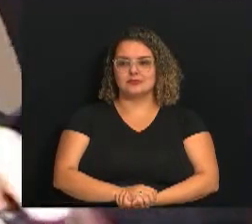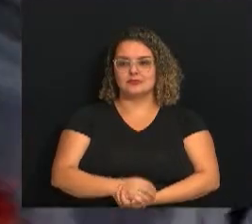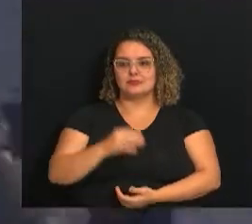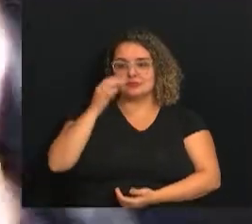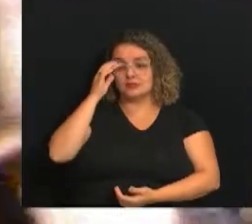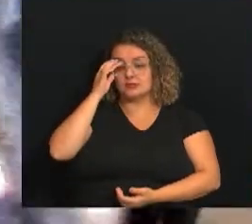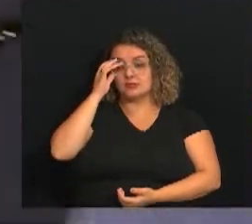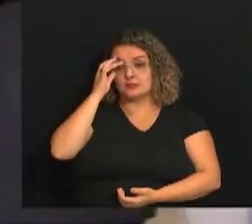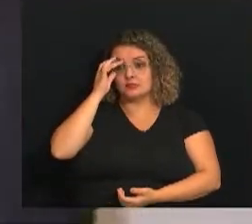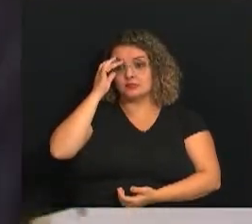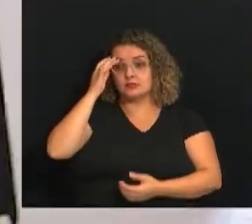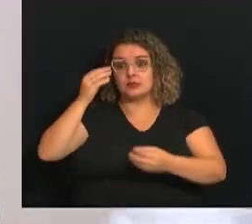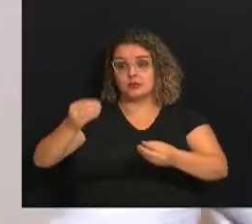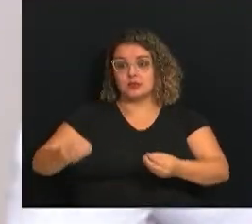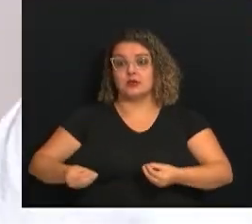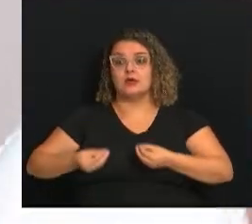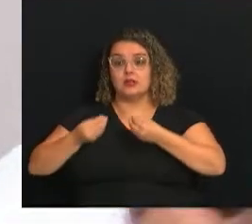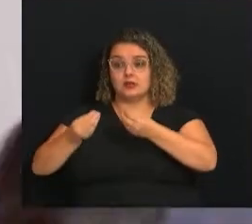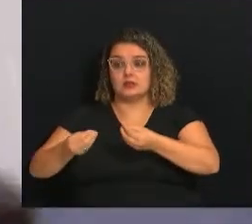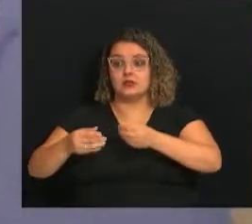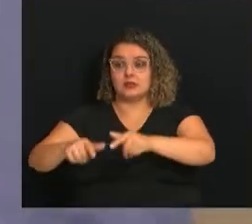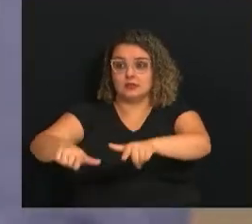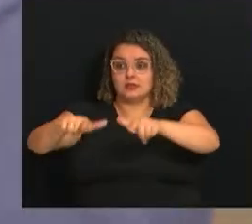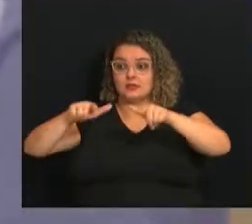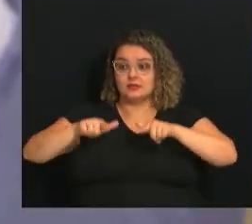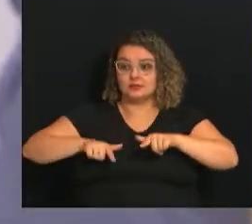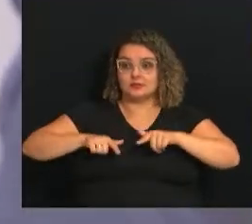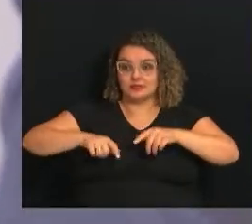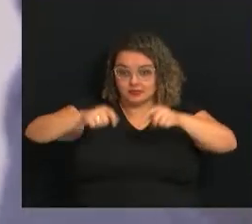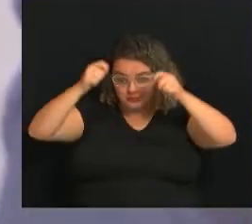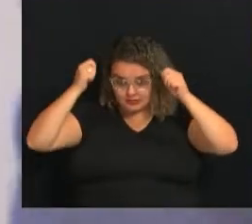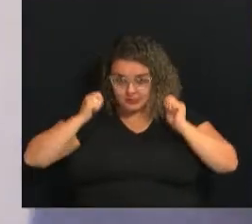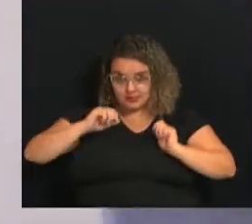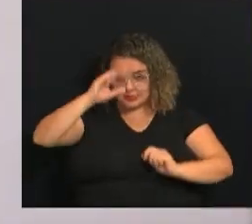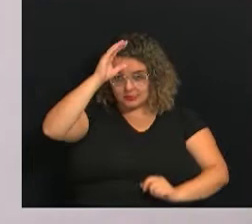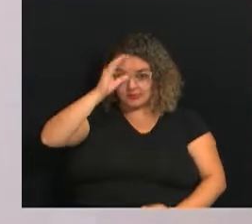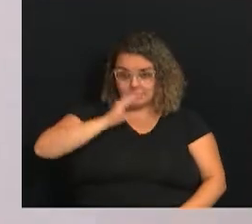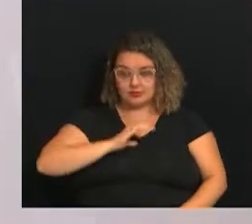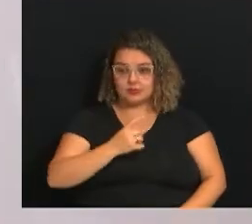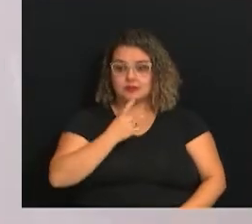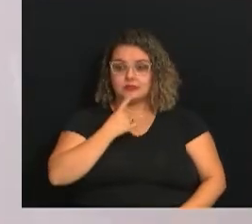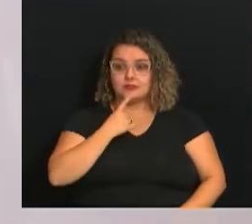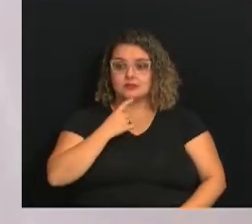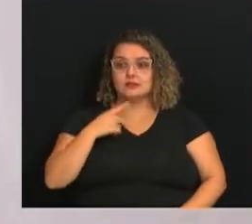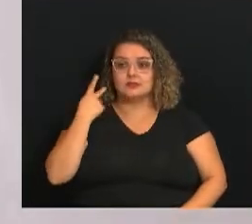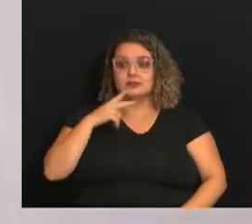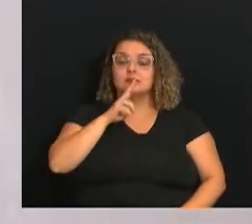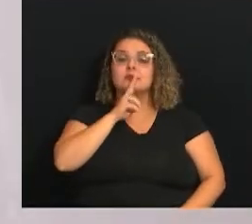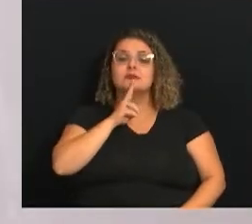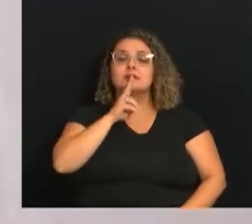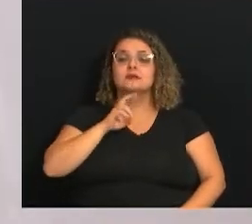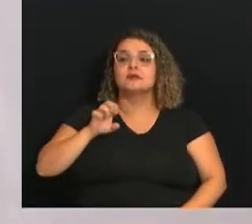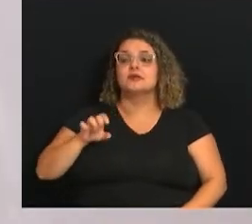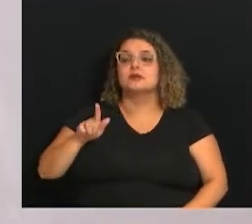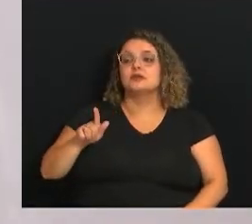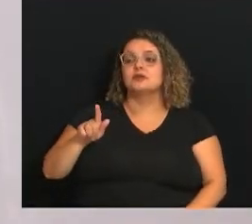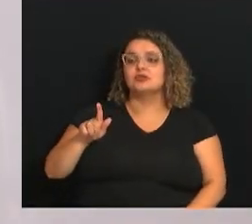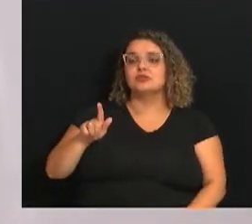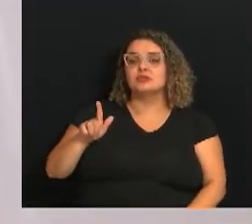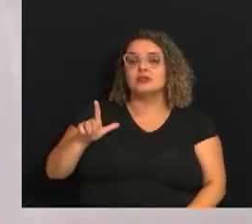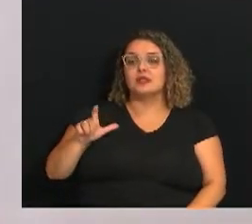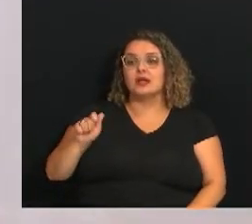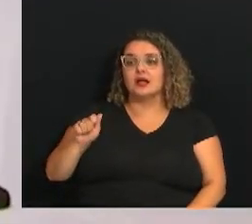A entrega do título de cidadão campineiro do vereador Nelson Osseri a Edgar Silva Garbage foi ao som